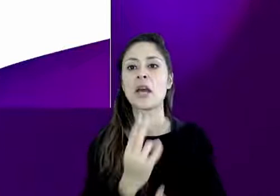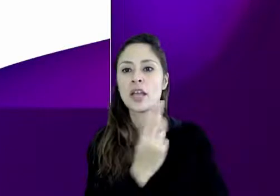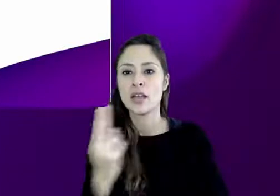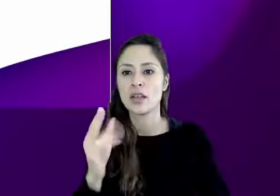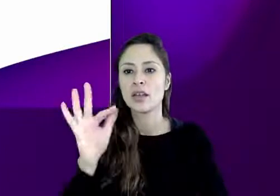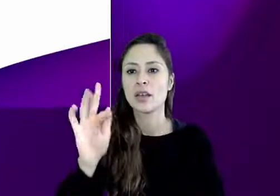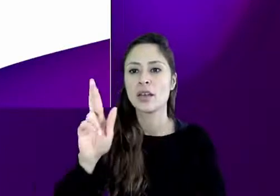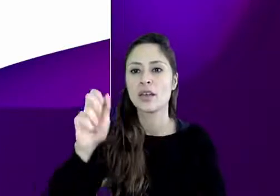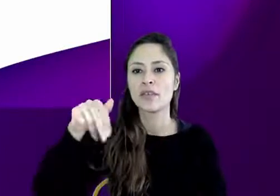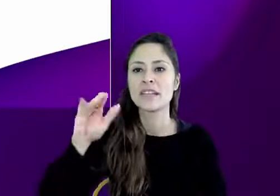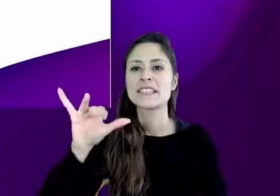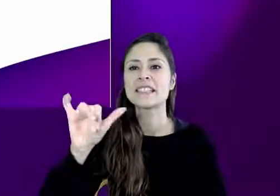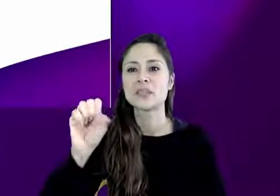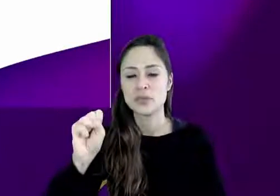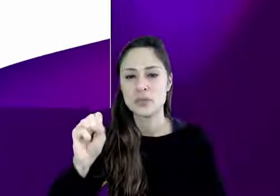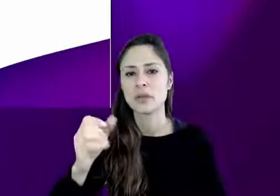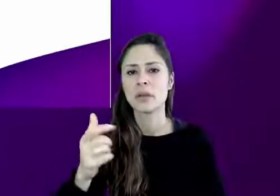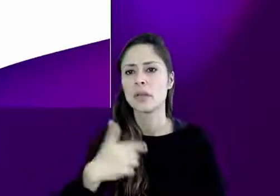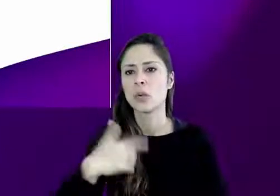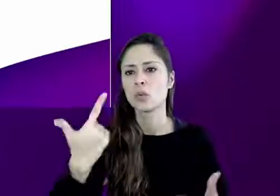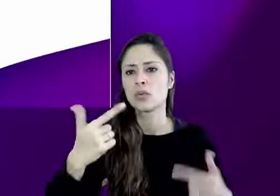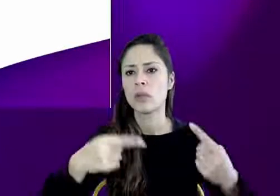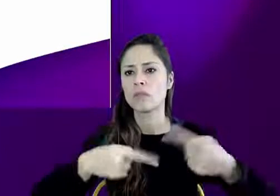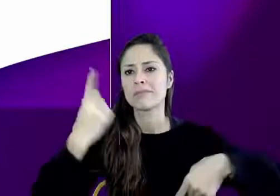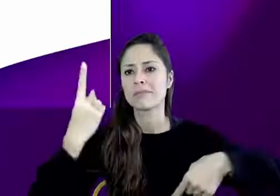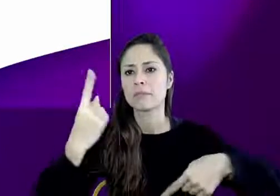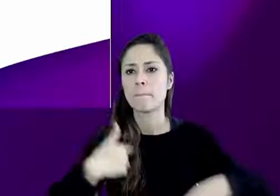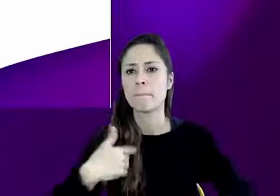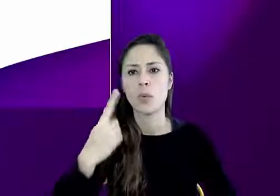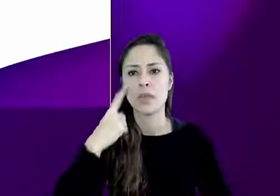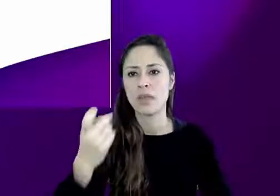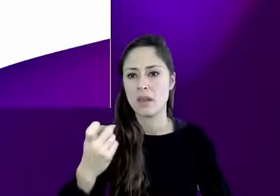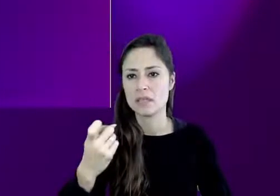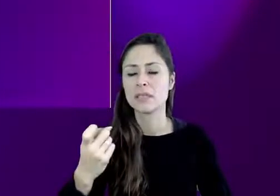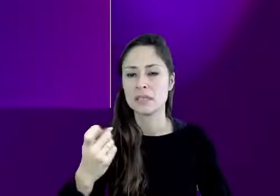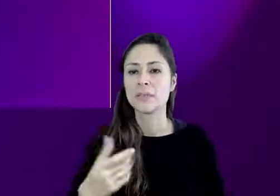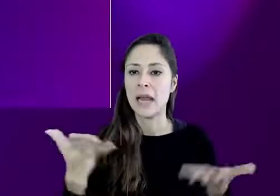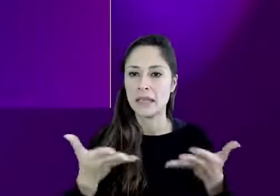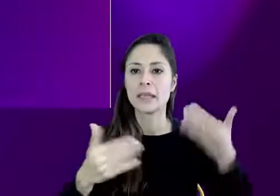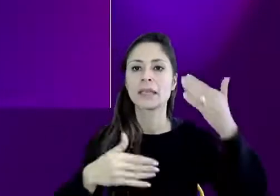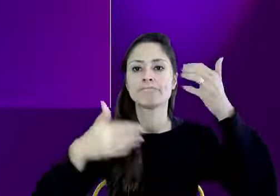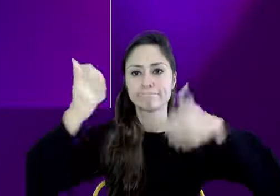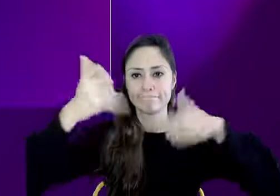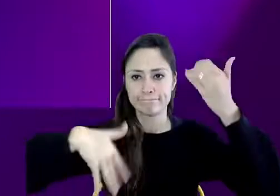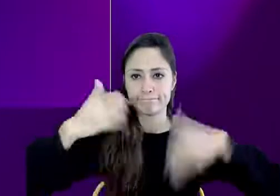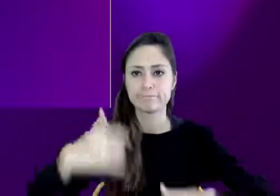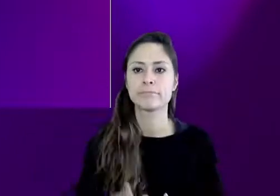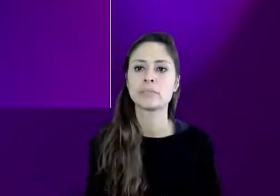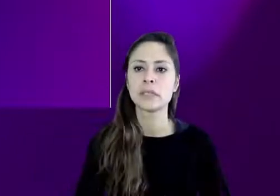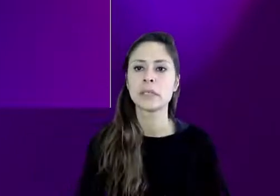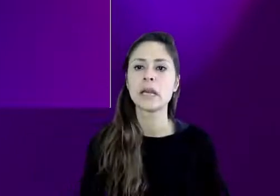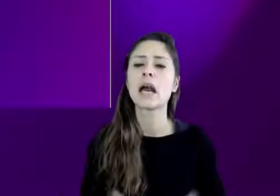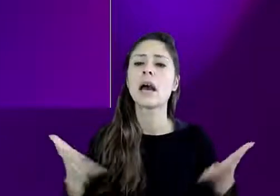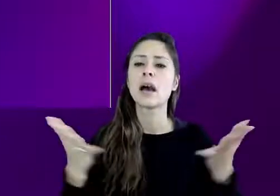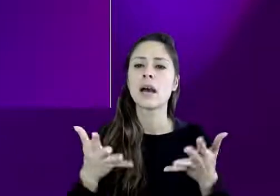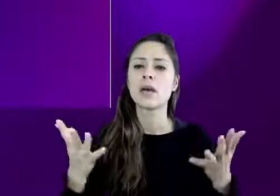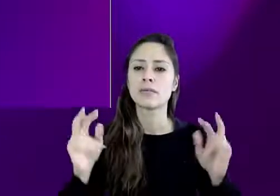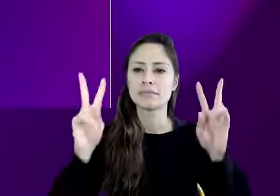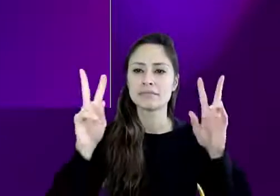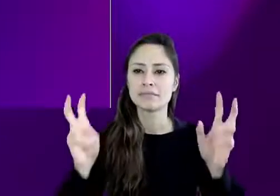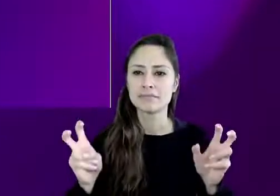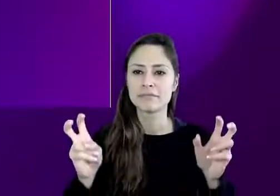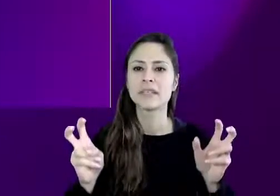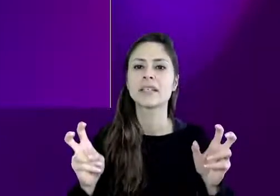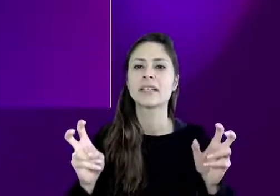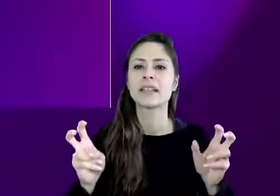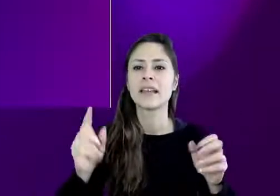Edna falou. Não existe nenhum conflito de interesse na minha apresentação. E, justamente, esse tema que me coube